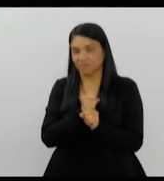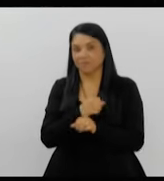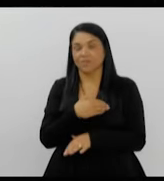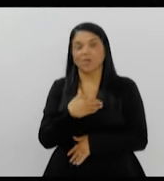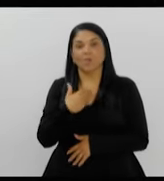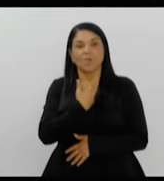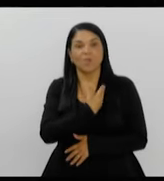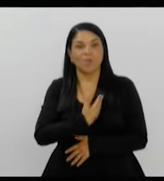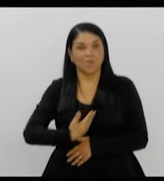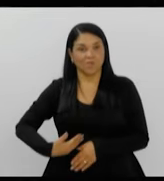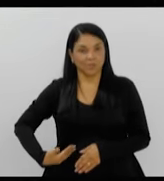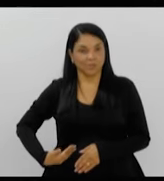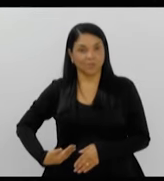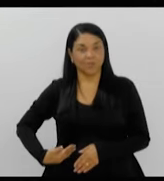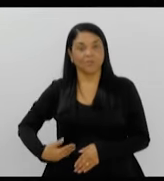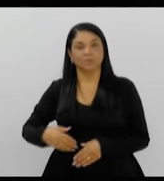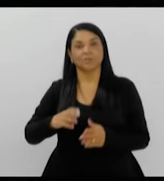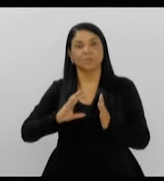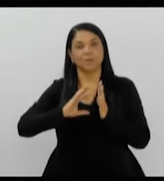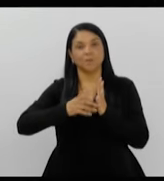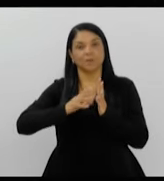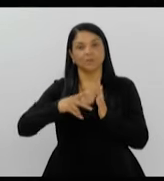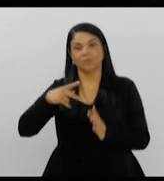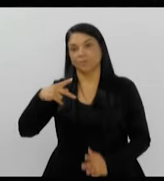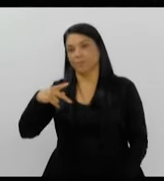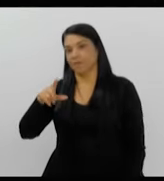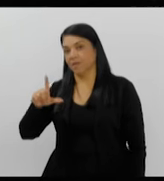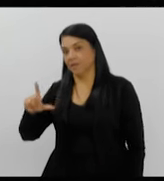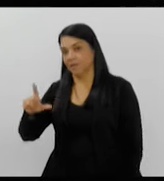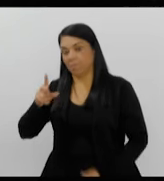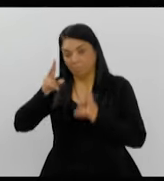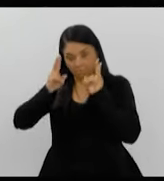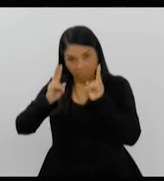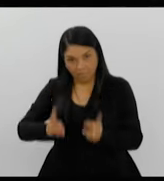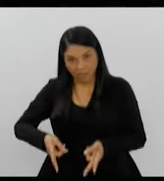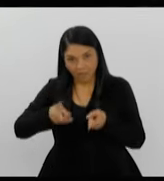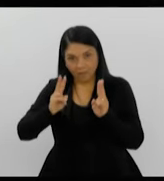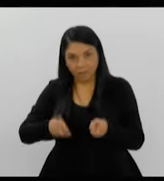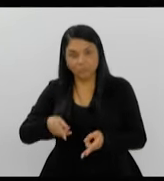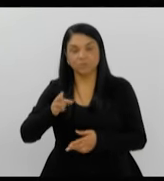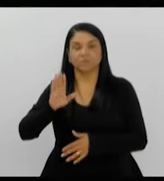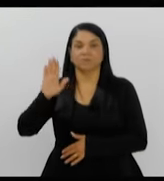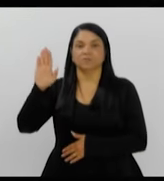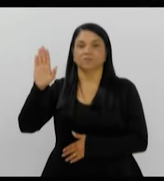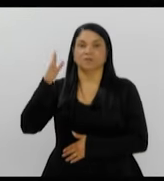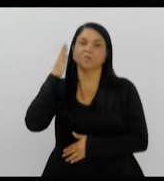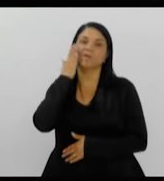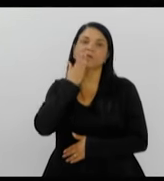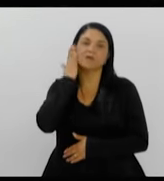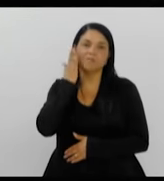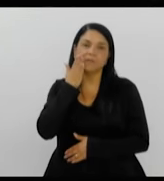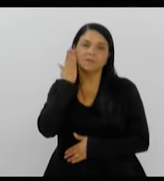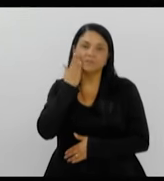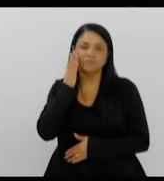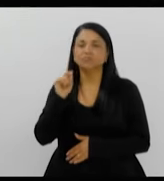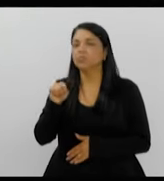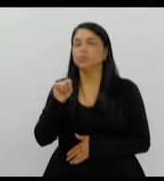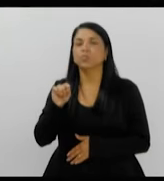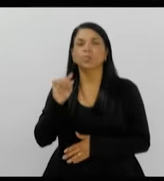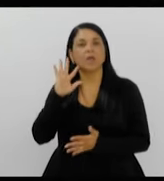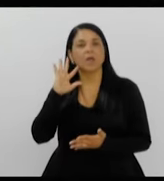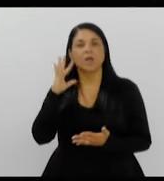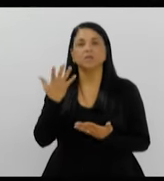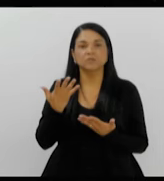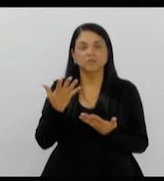Castro do pl o mesmo partido do candidato ramaz e o que que eles resolveram na